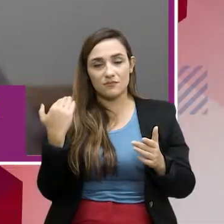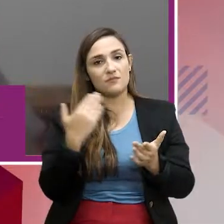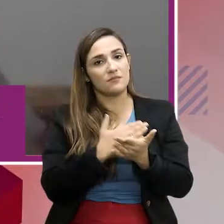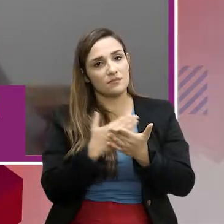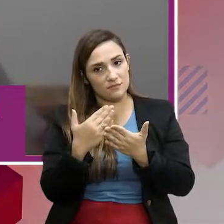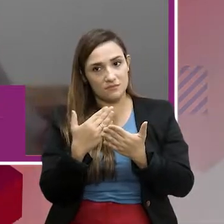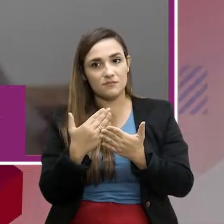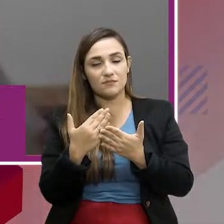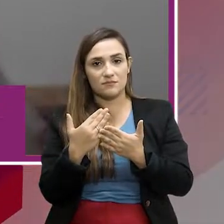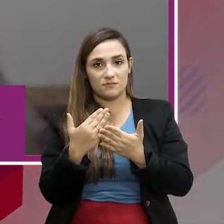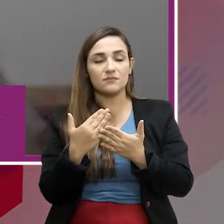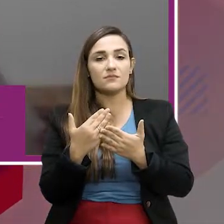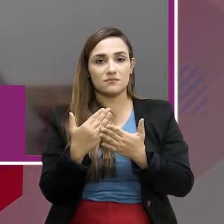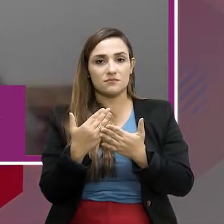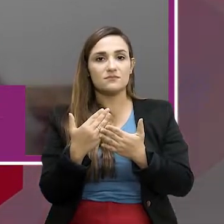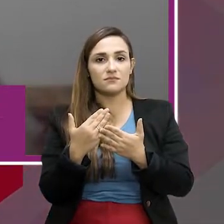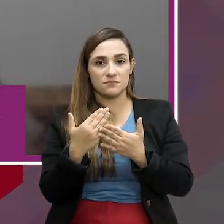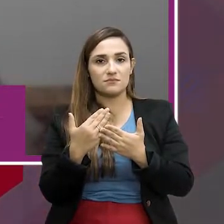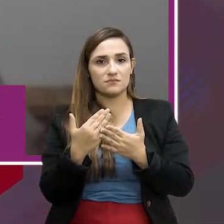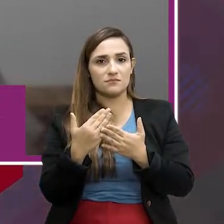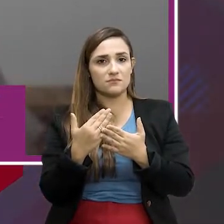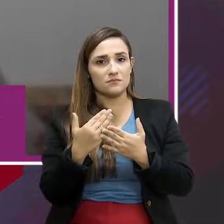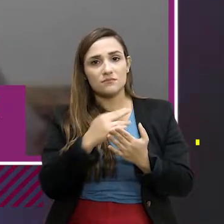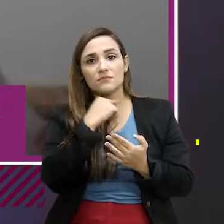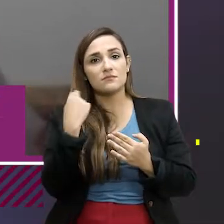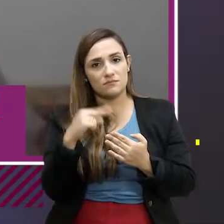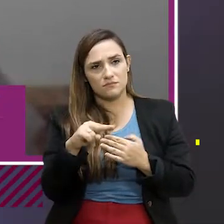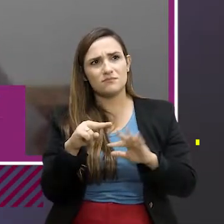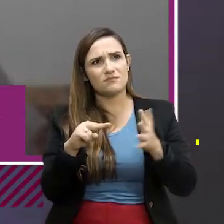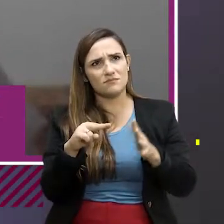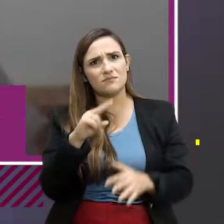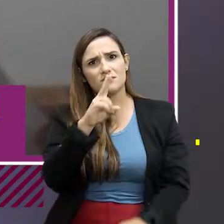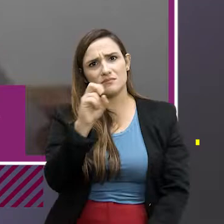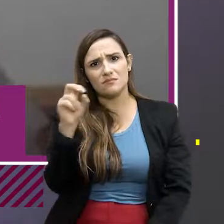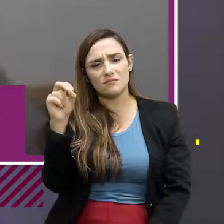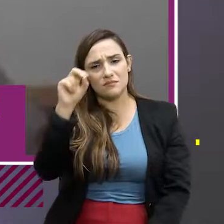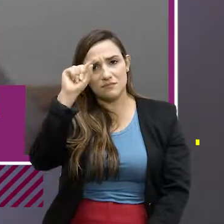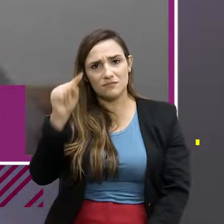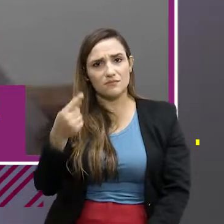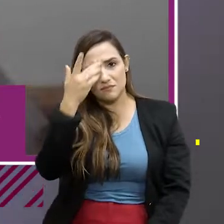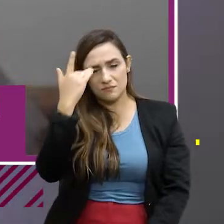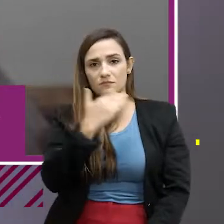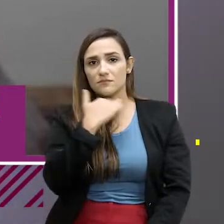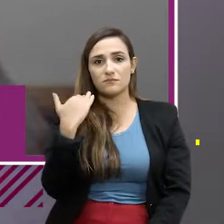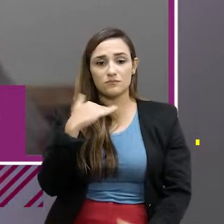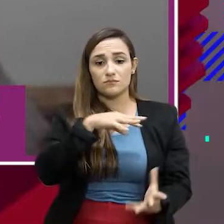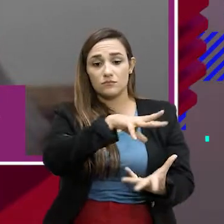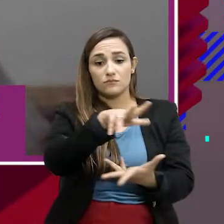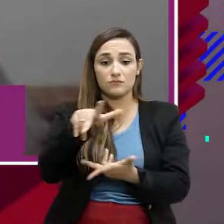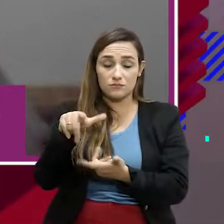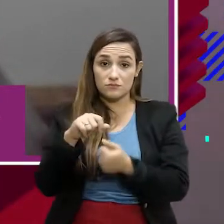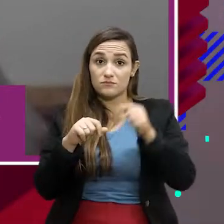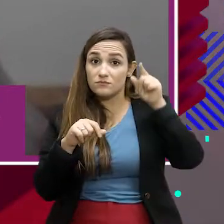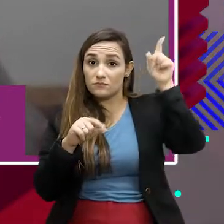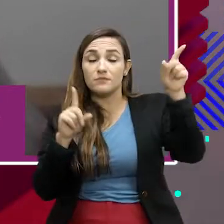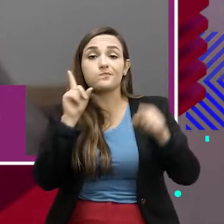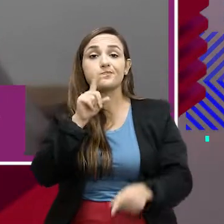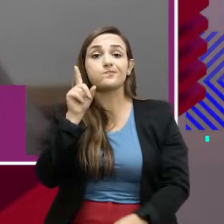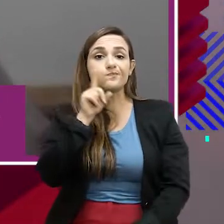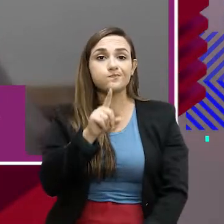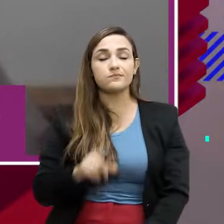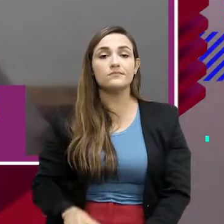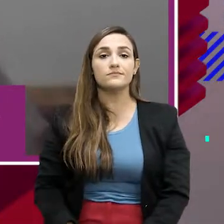já morreram no mundo desde novembro, que foi quando foi detectada essa variante, 500 mil pessoas no